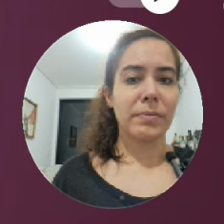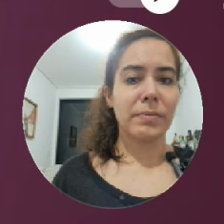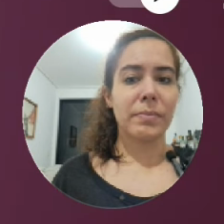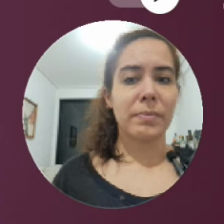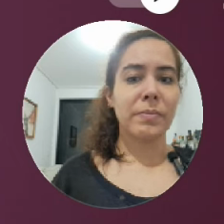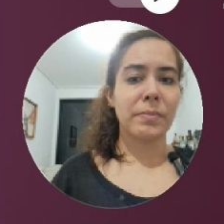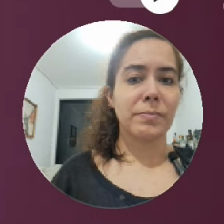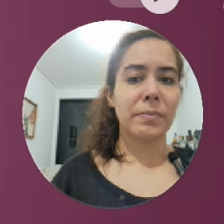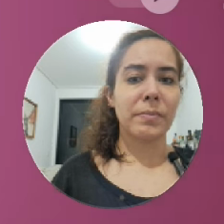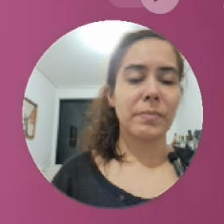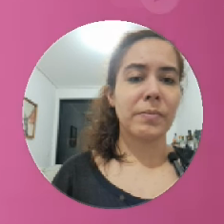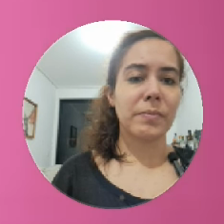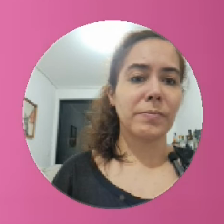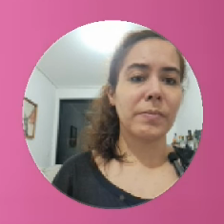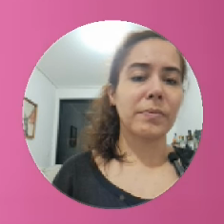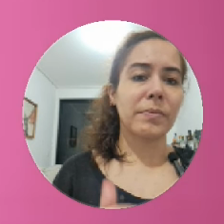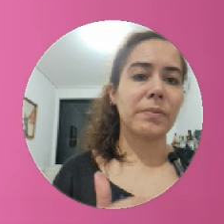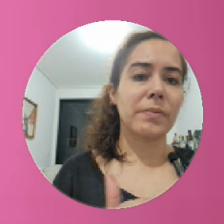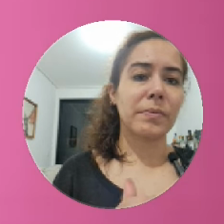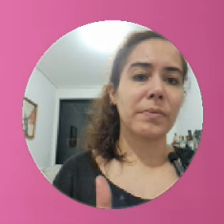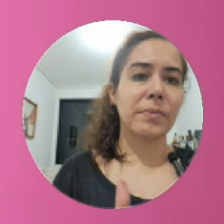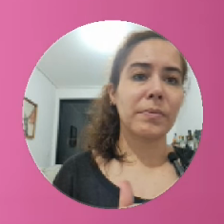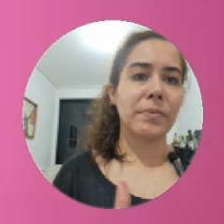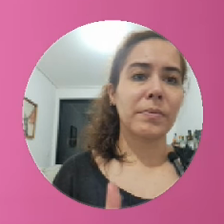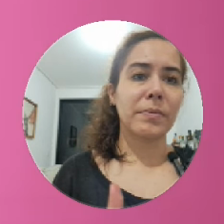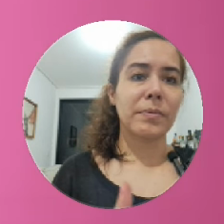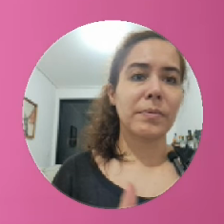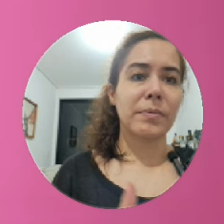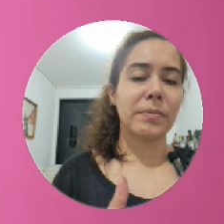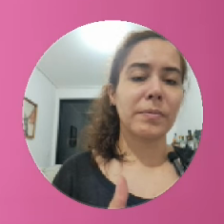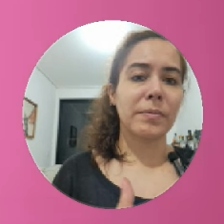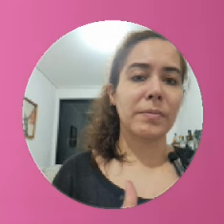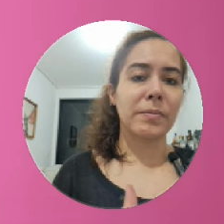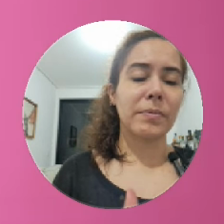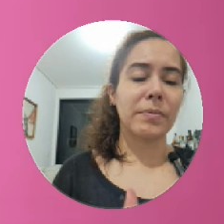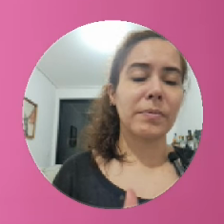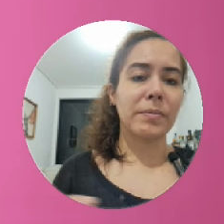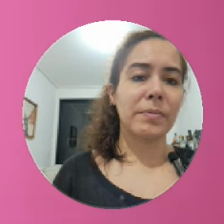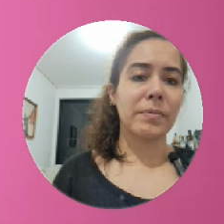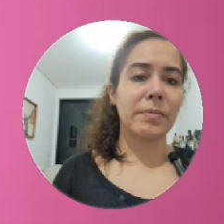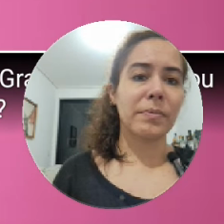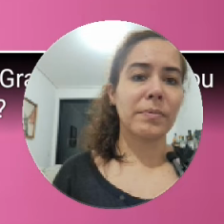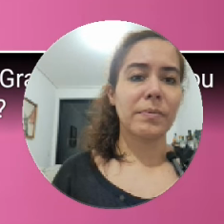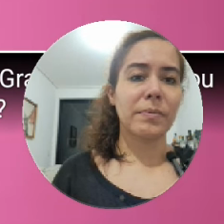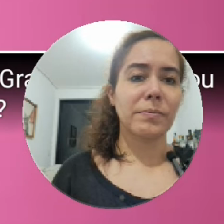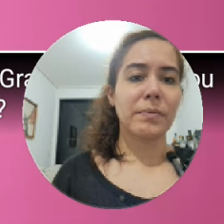tudo do mundo sucesso, nós precisamos.